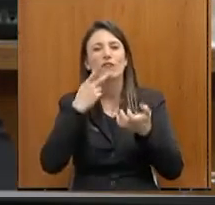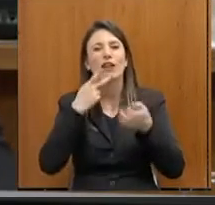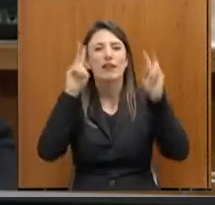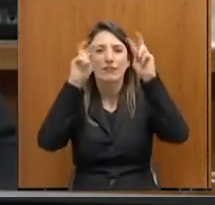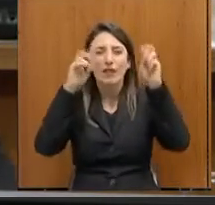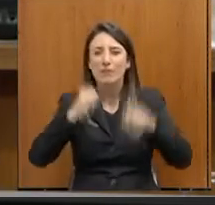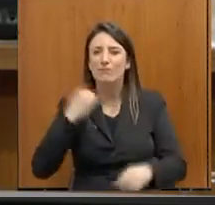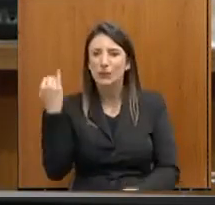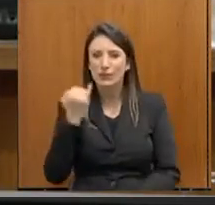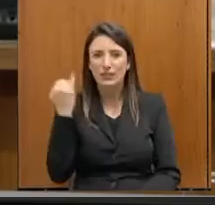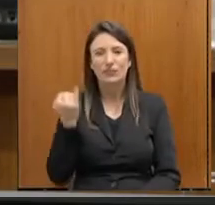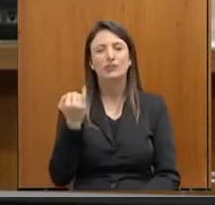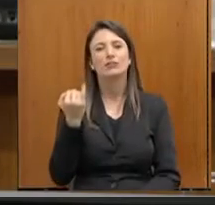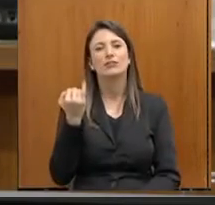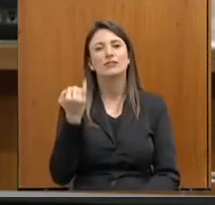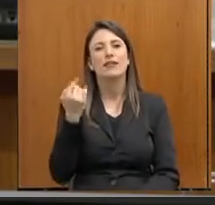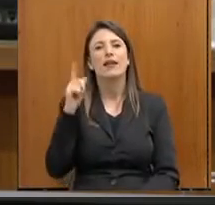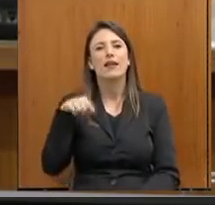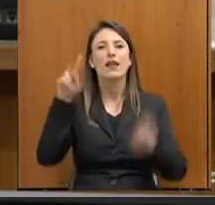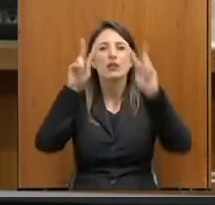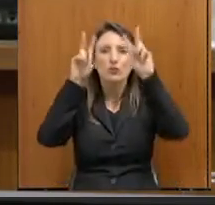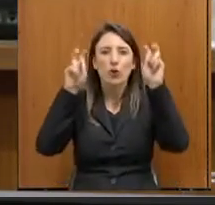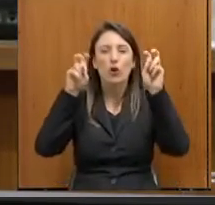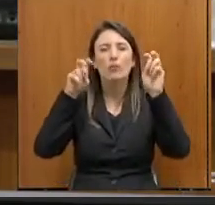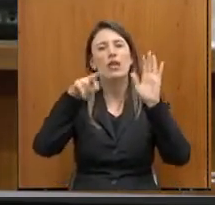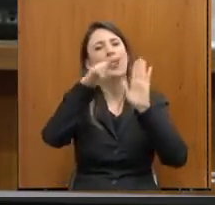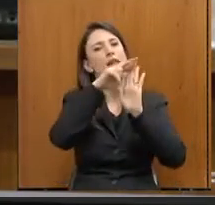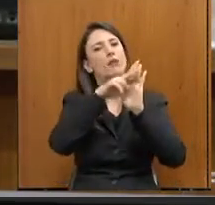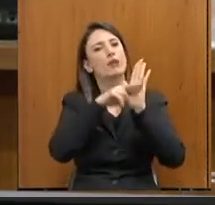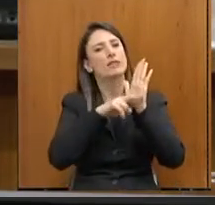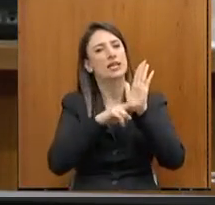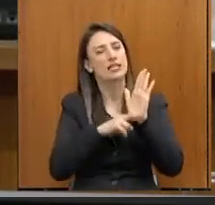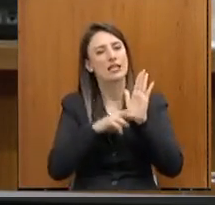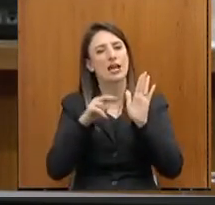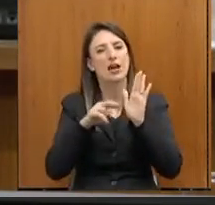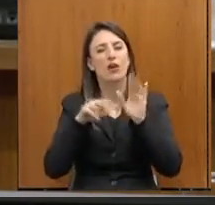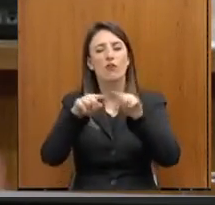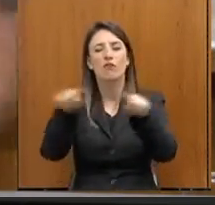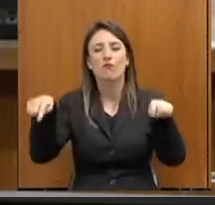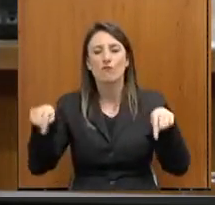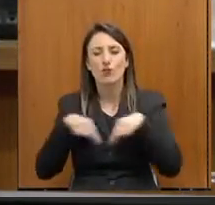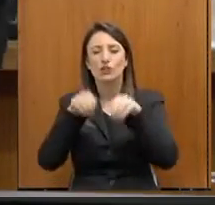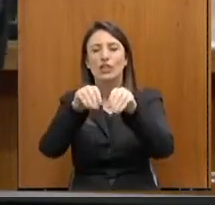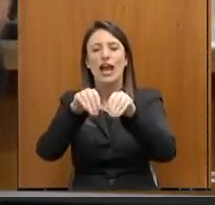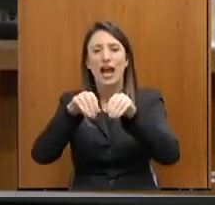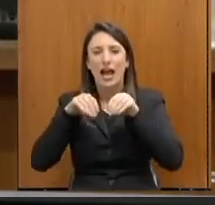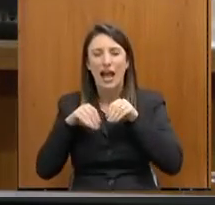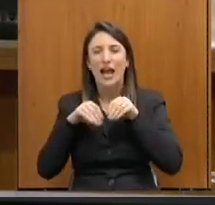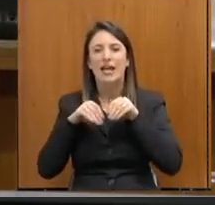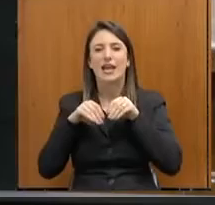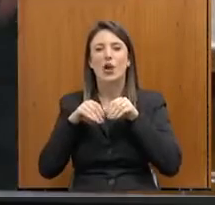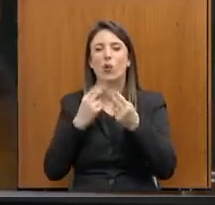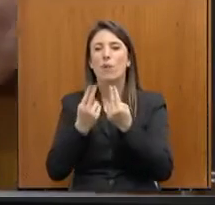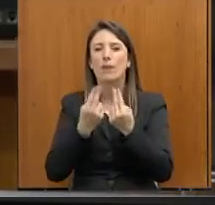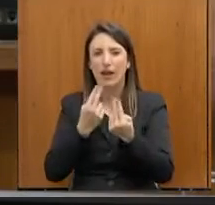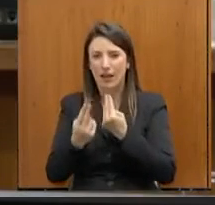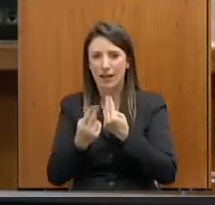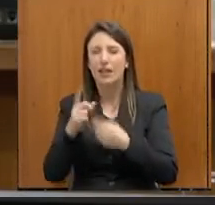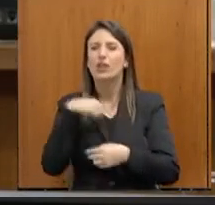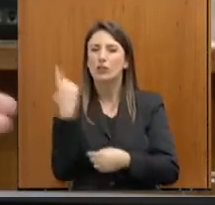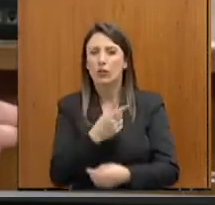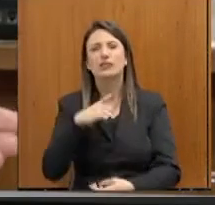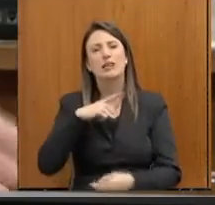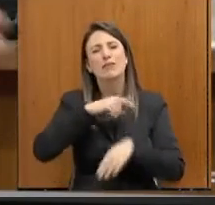extremamente importante sobre regularização fundiária urbana nós temos vários